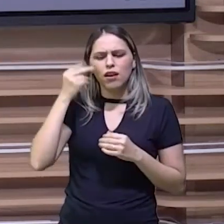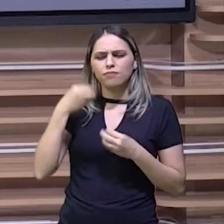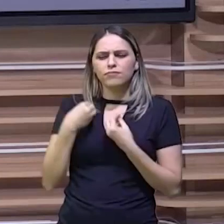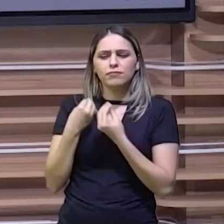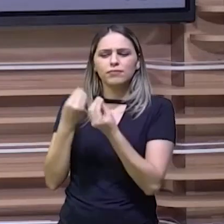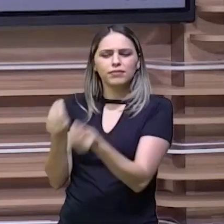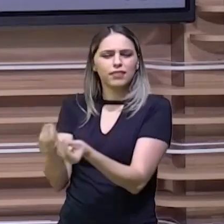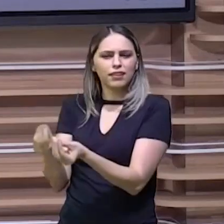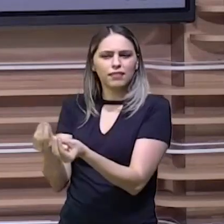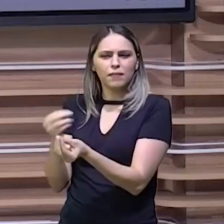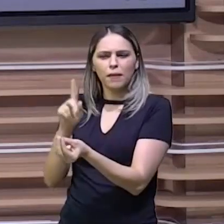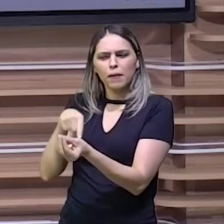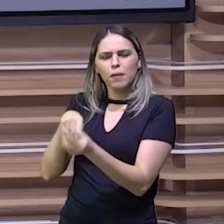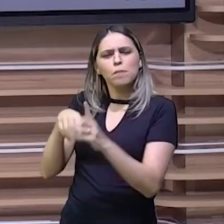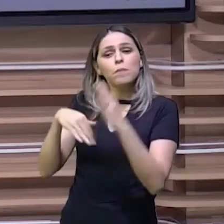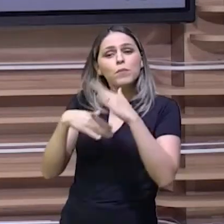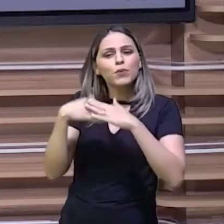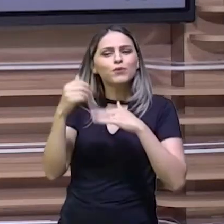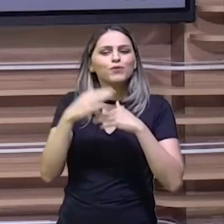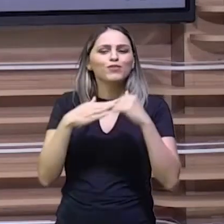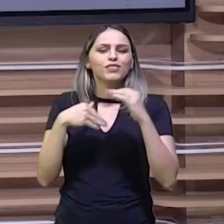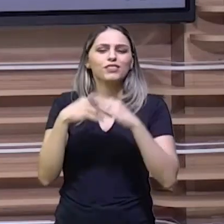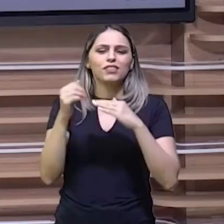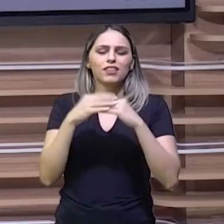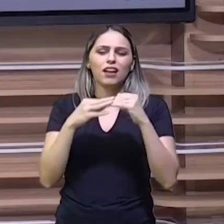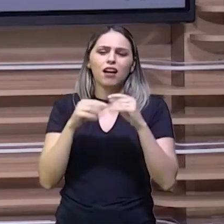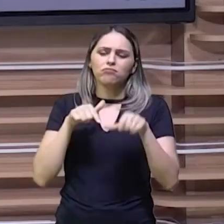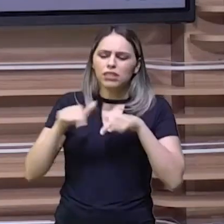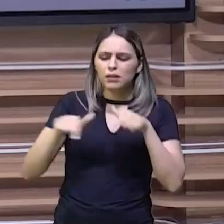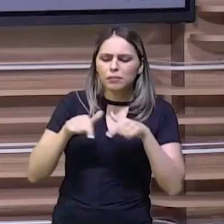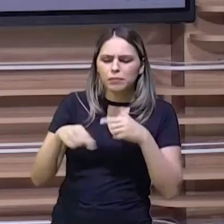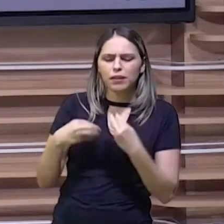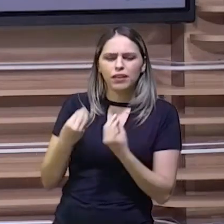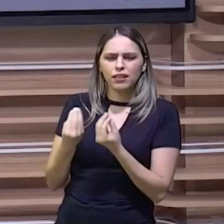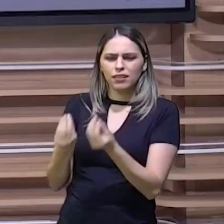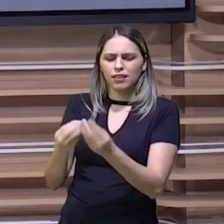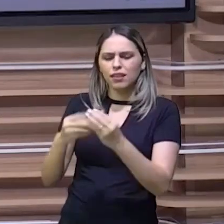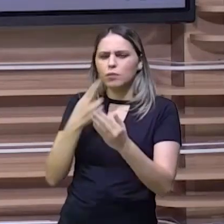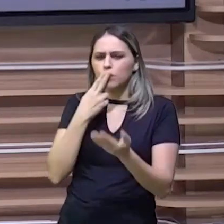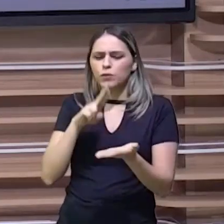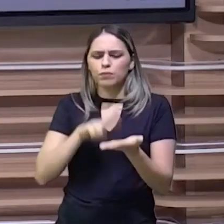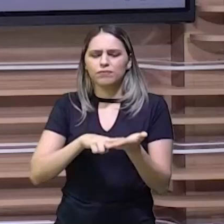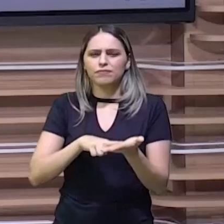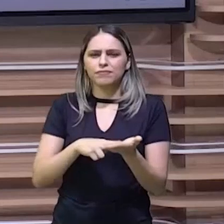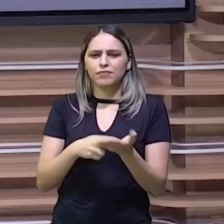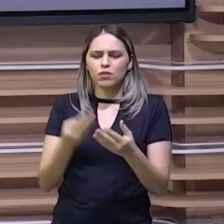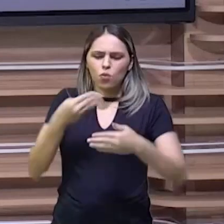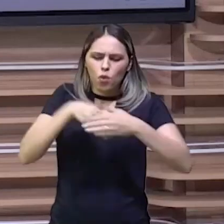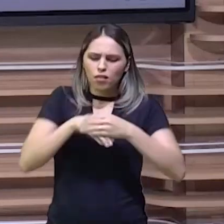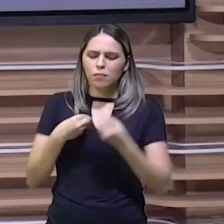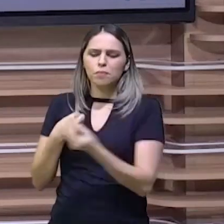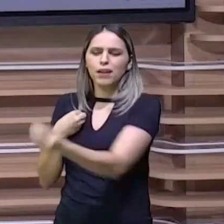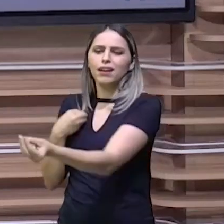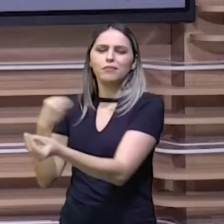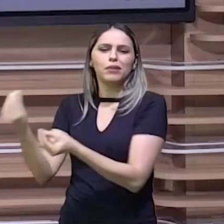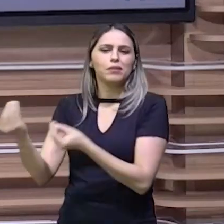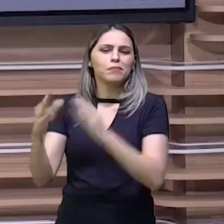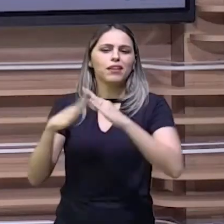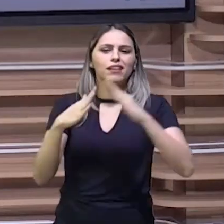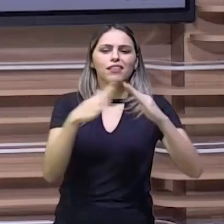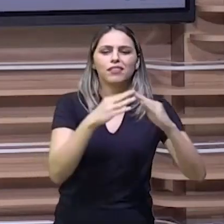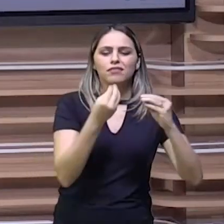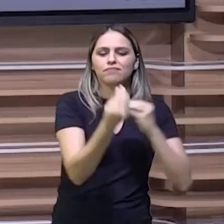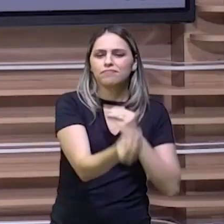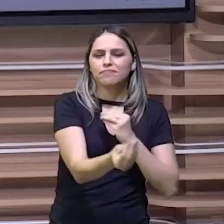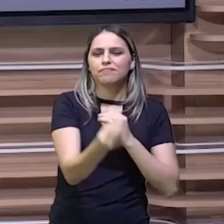carteiro é aquela pessoa que leva as cartas que vocês escrevem para as pessoas que vocês querem